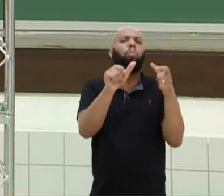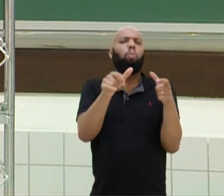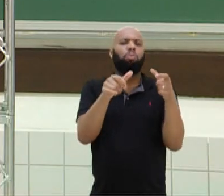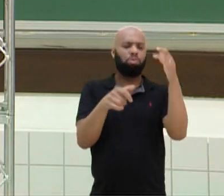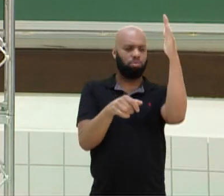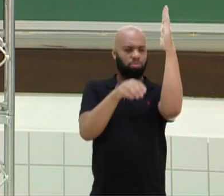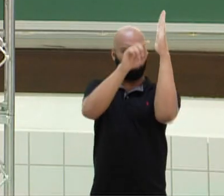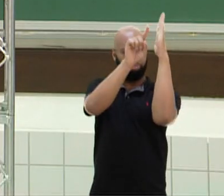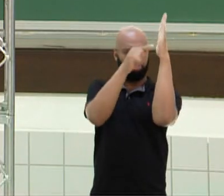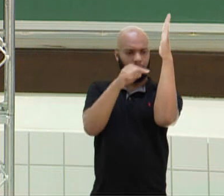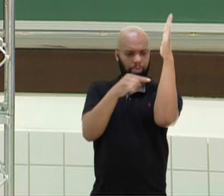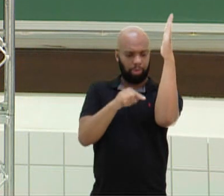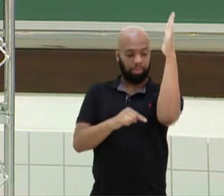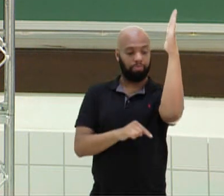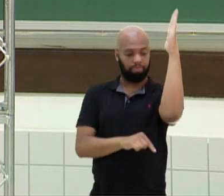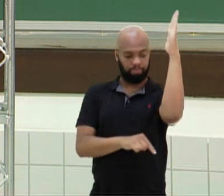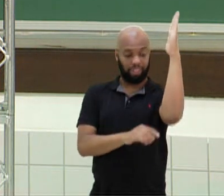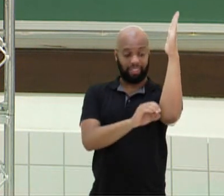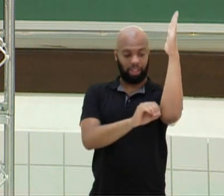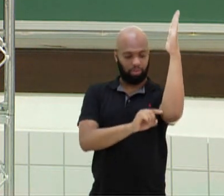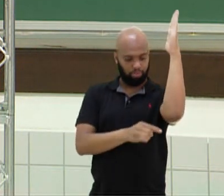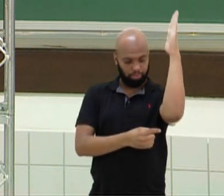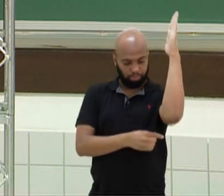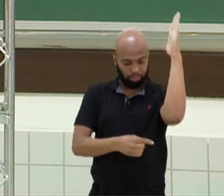e 3.